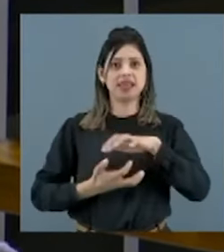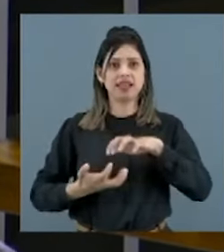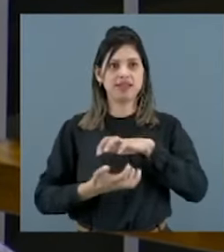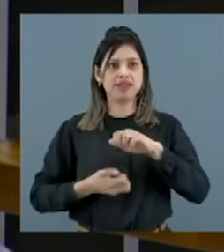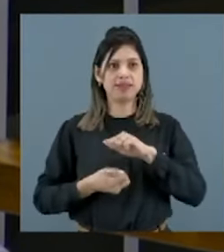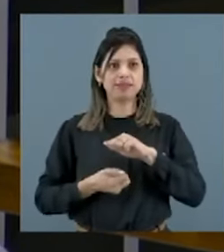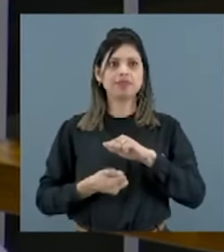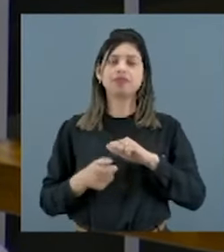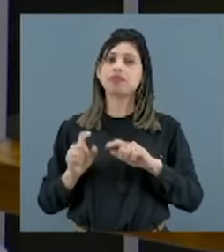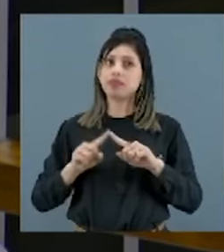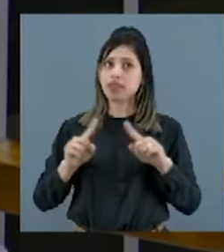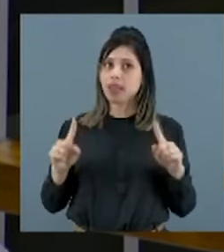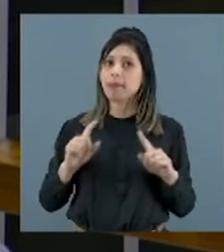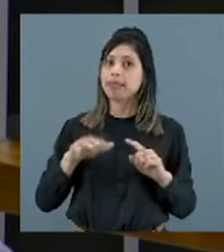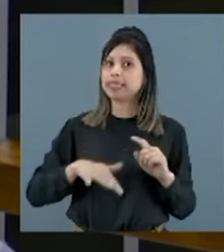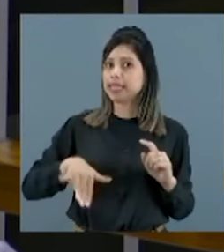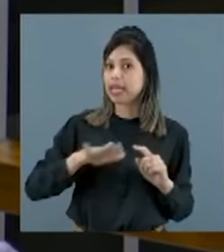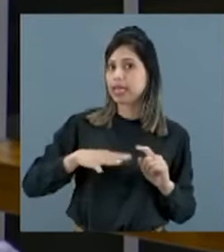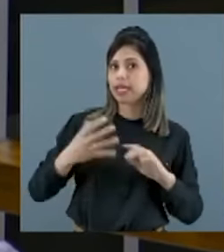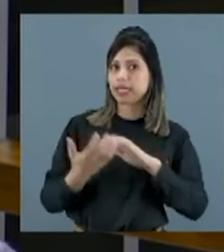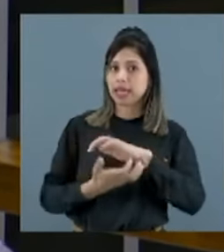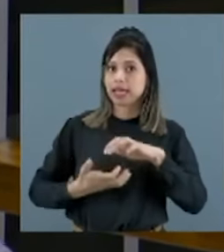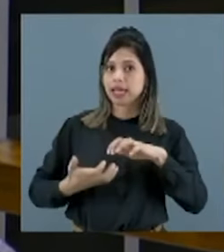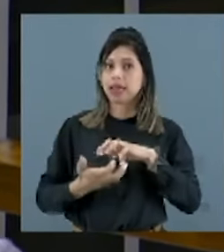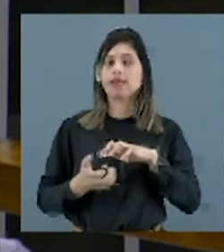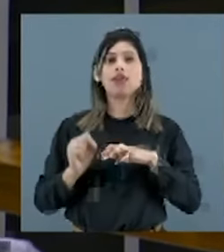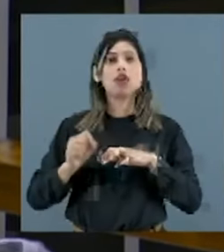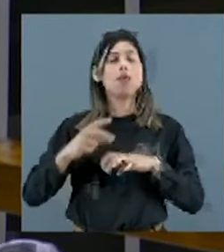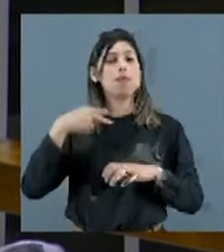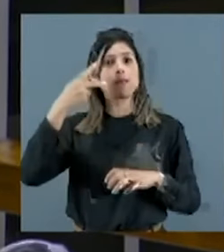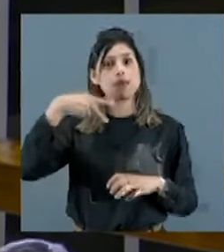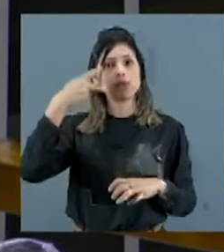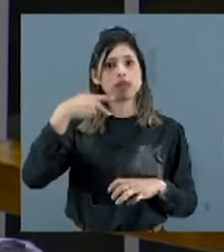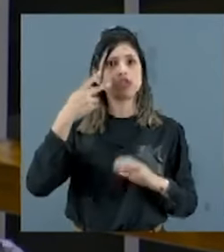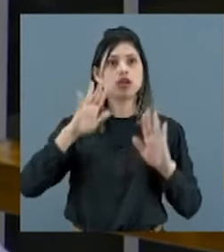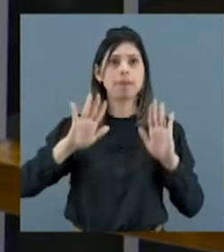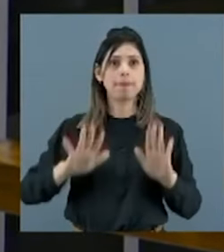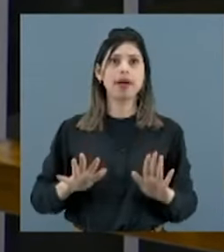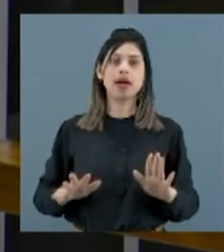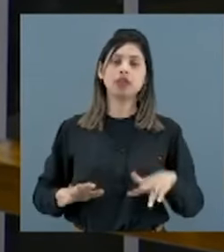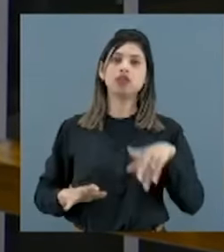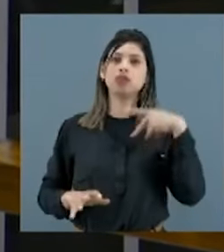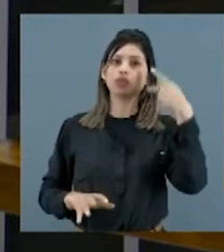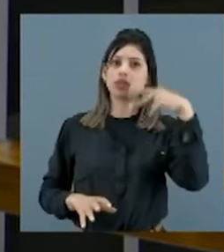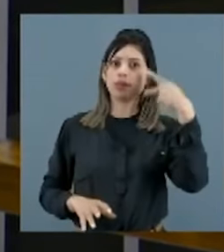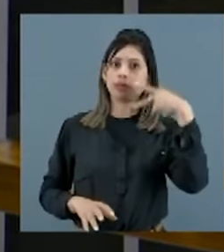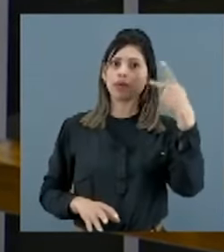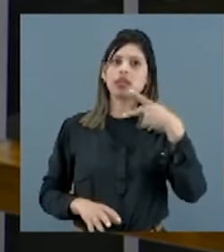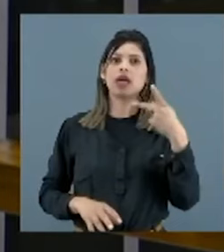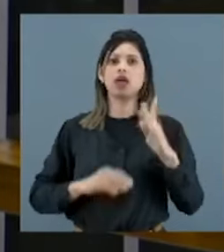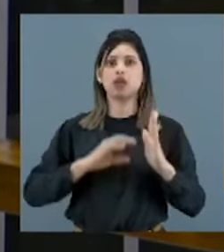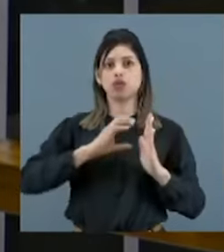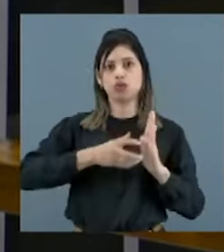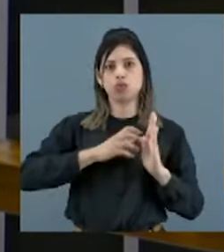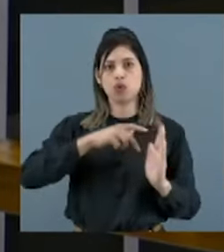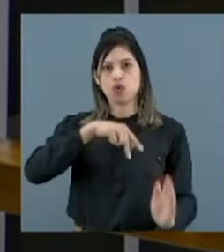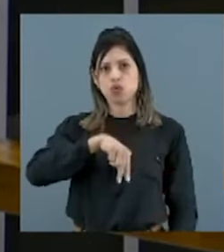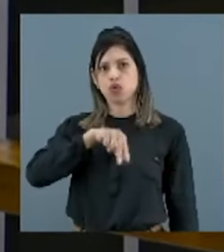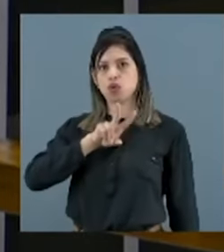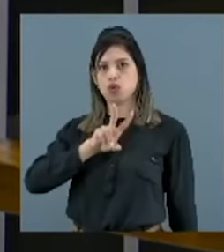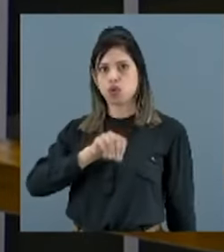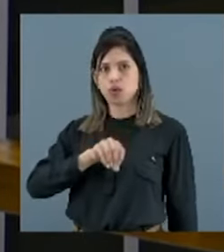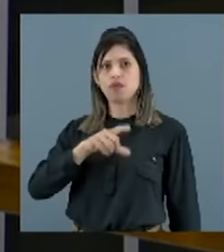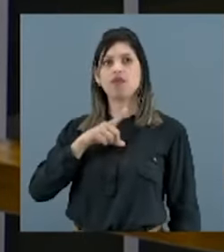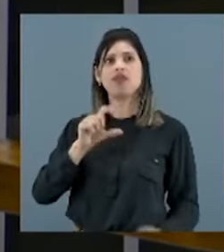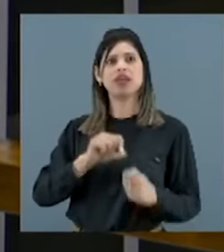política. Mas os deputados do Novo podem fazer greve contra o povo, fazendo com que bilhões